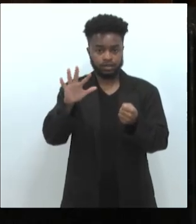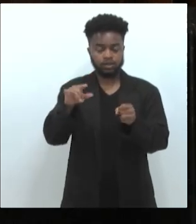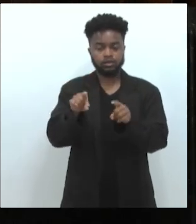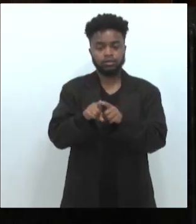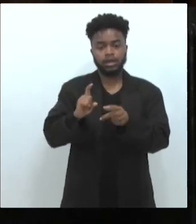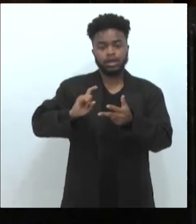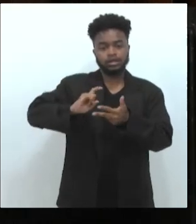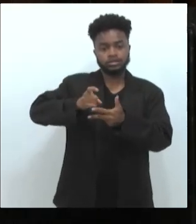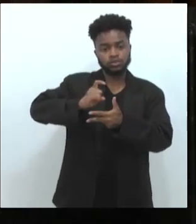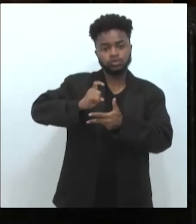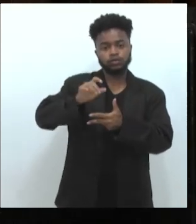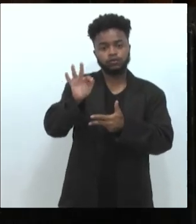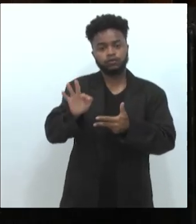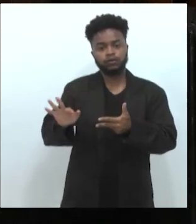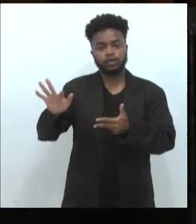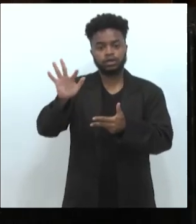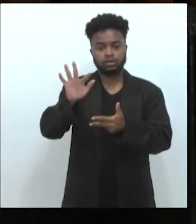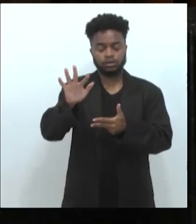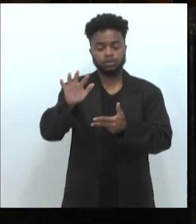Executivo Federal,